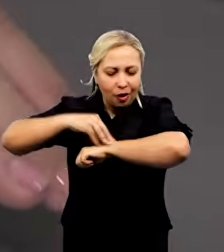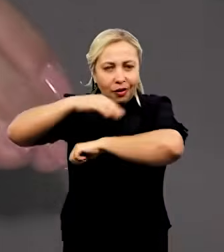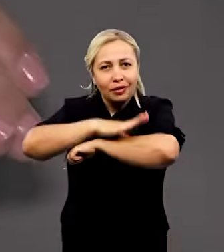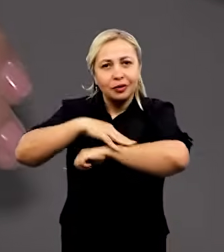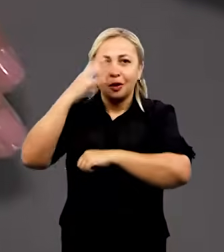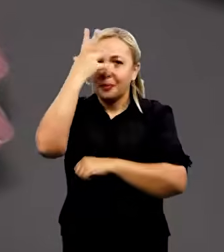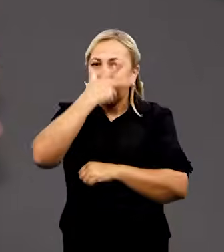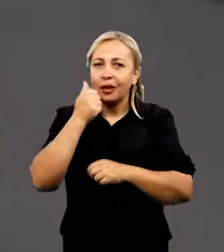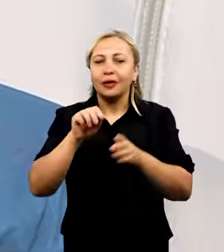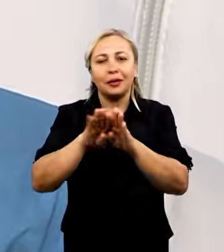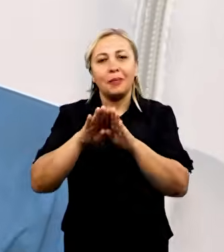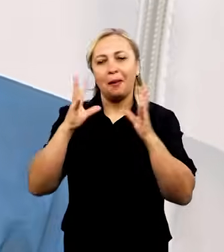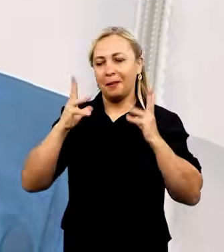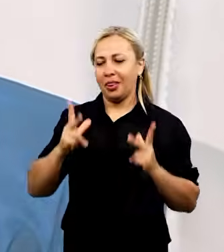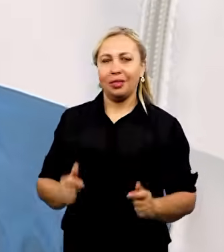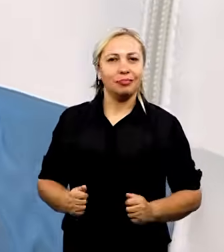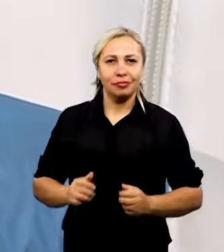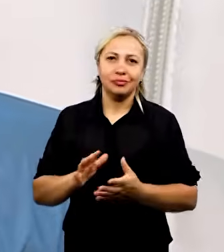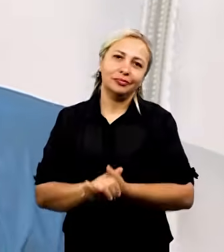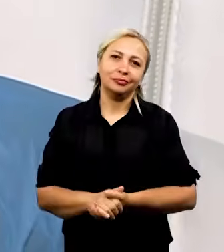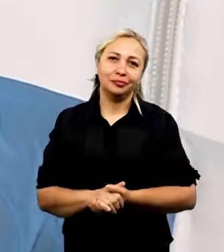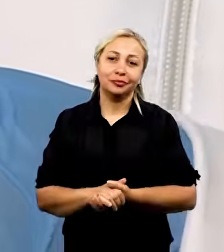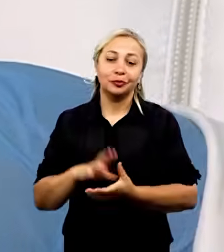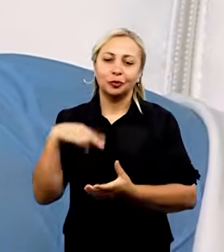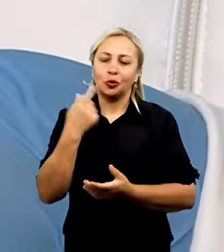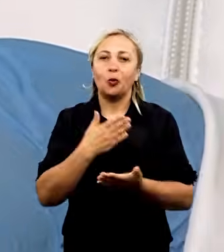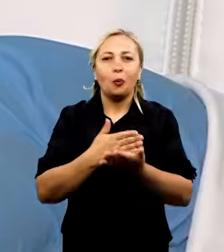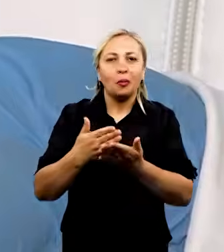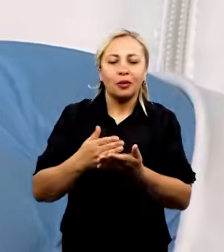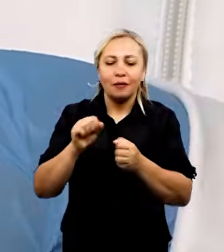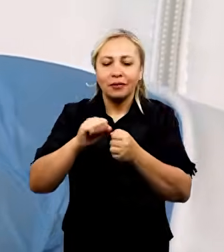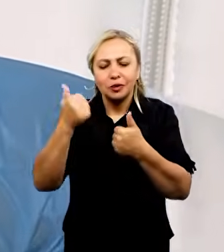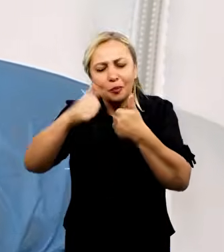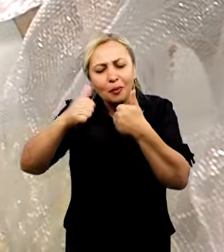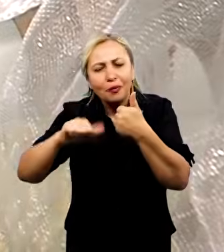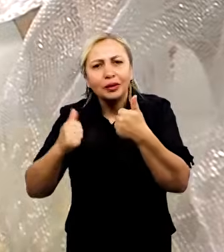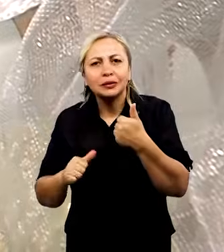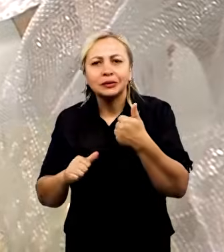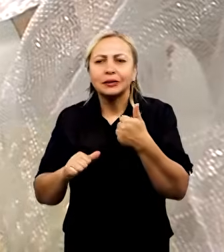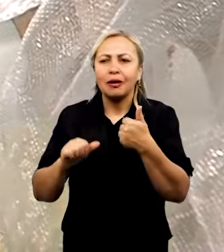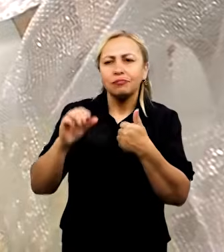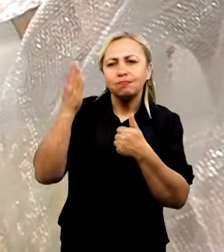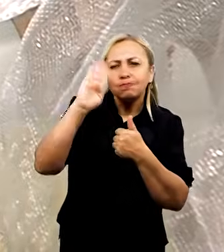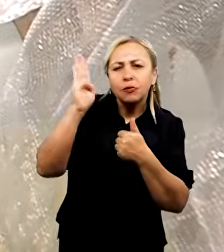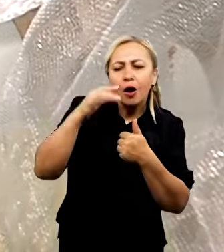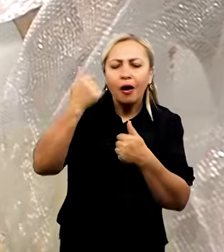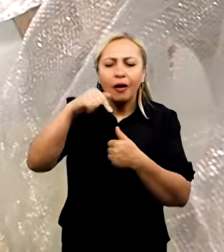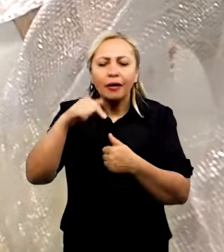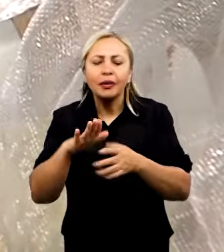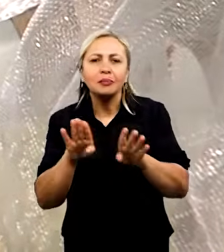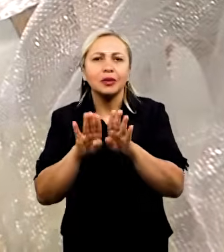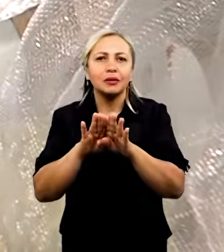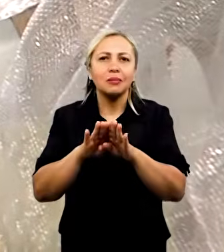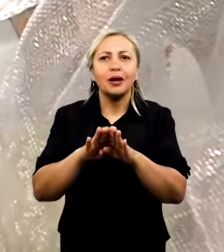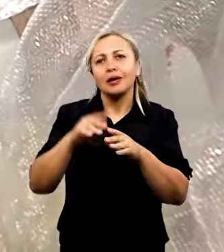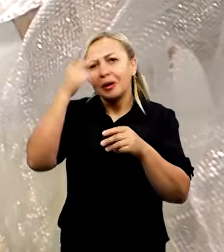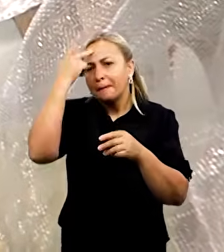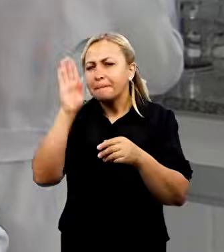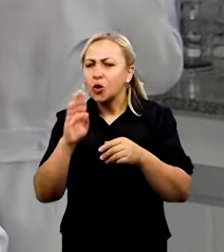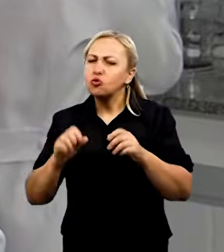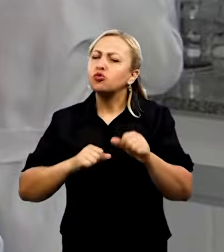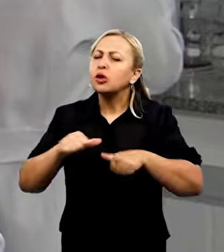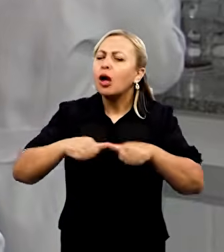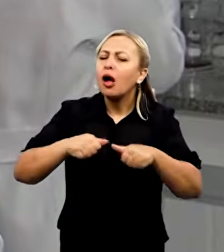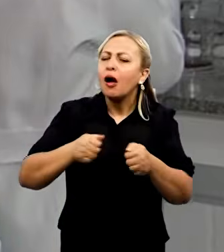líquidos, devido à capacidade de limpeza. Nós começamos a fazer uma avaliação físico-química, uma avaliação de compostos bioativos